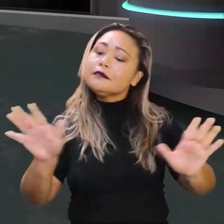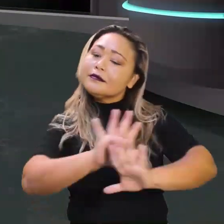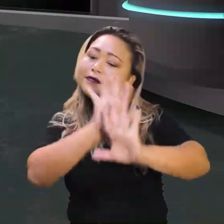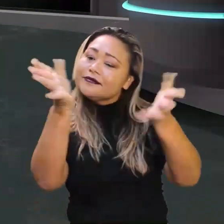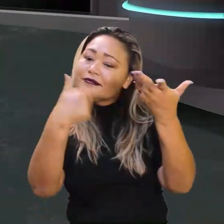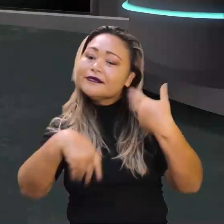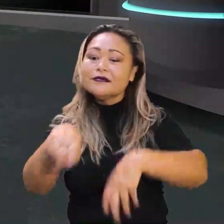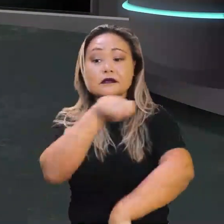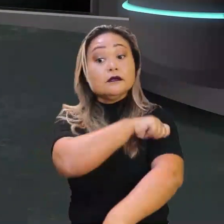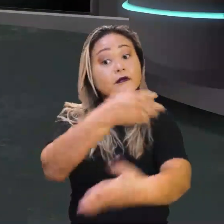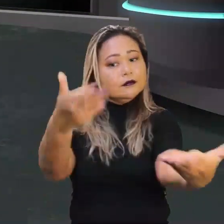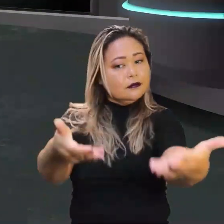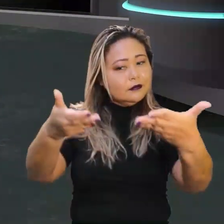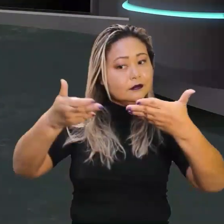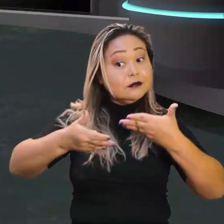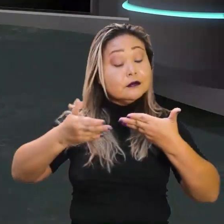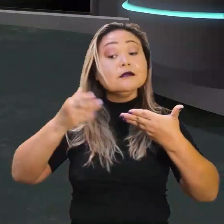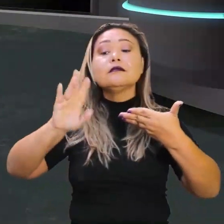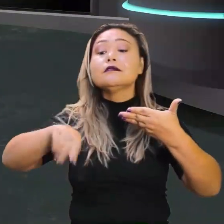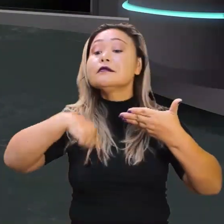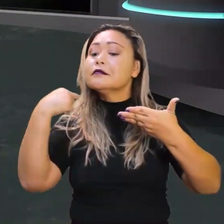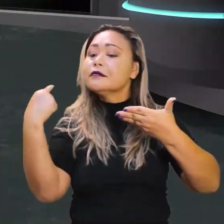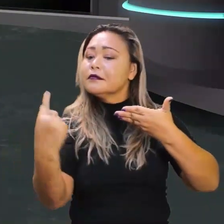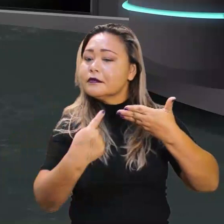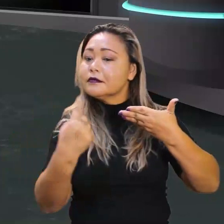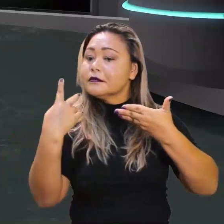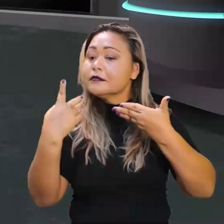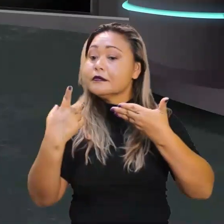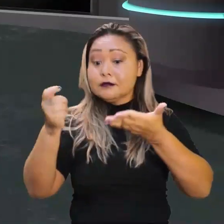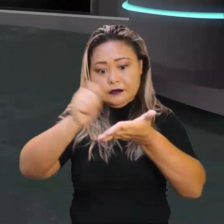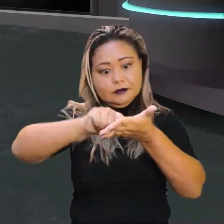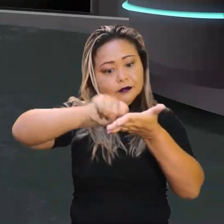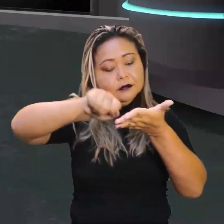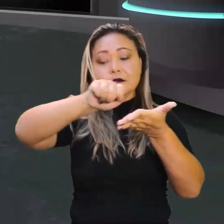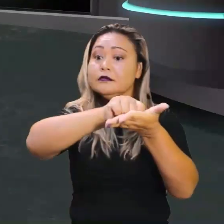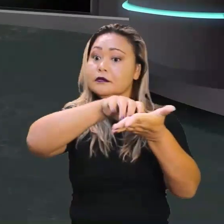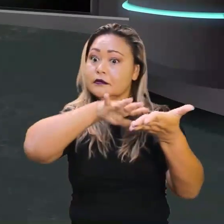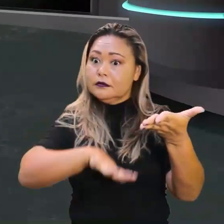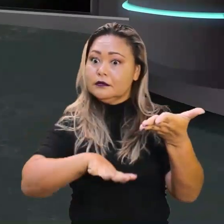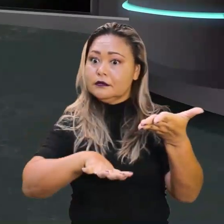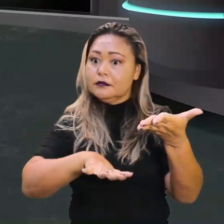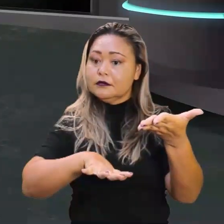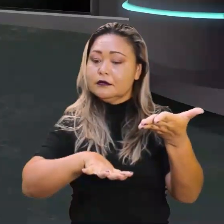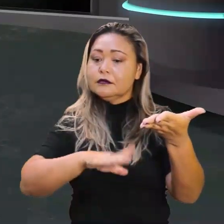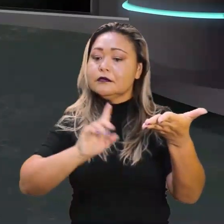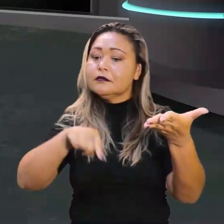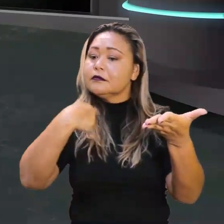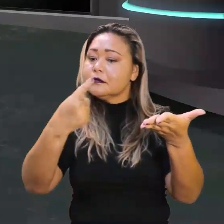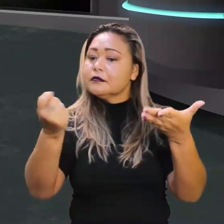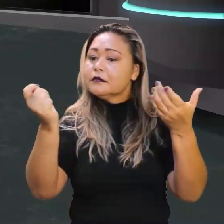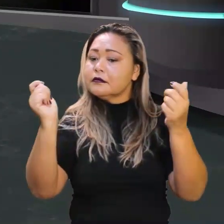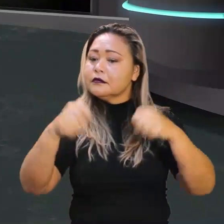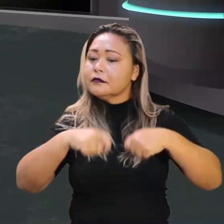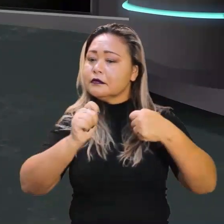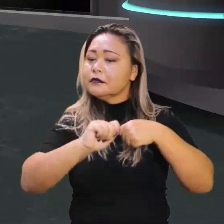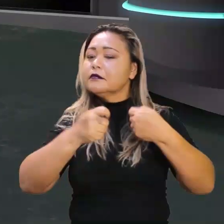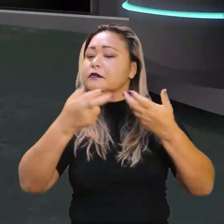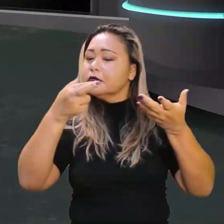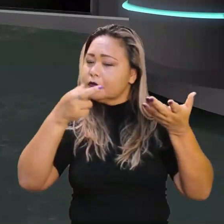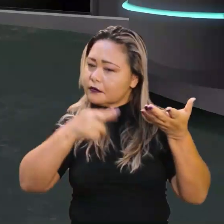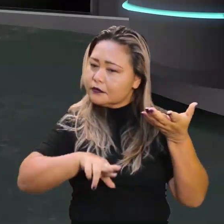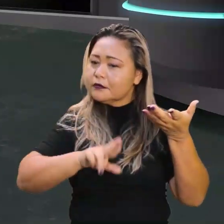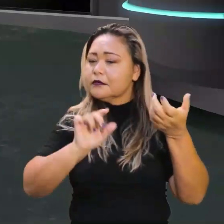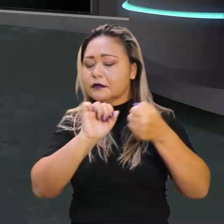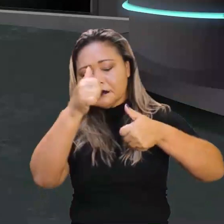Olá, estudantes, bem-vindos então para a nossa correção dos exercícios, para que vocês possam aí